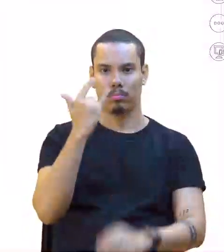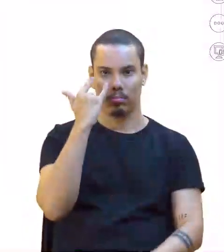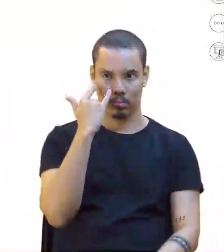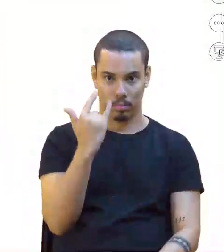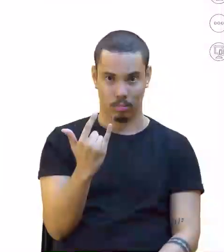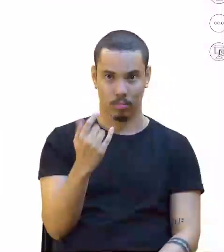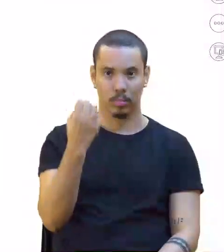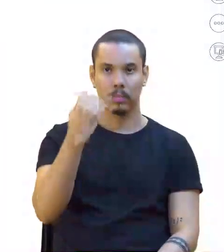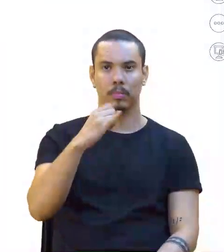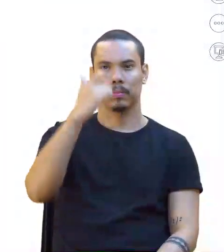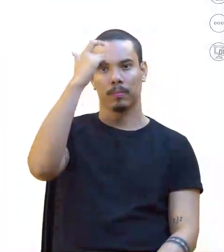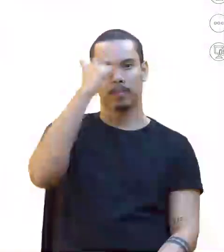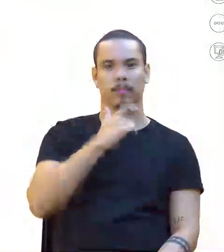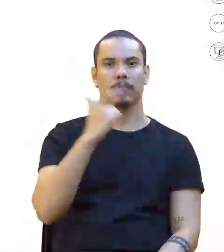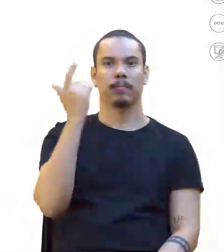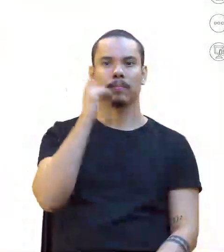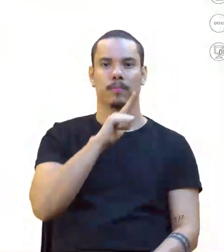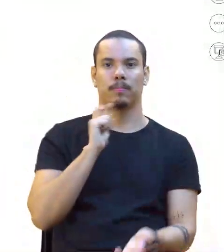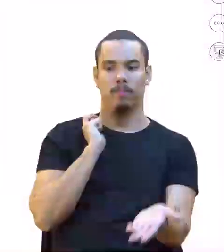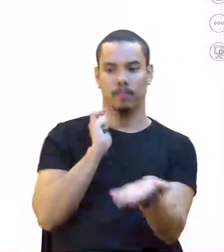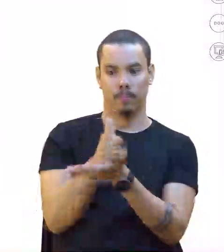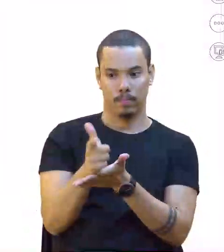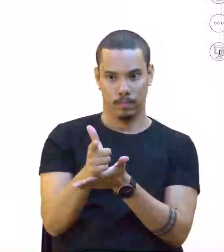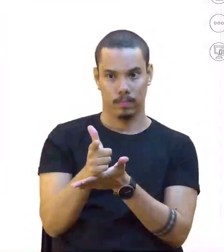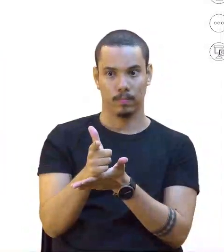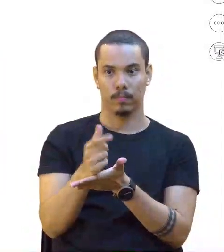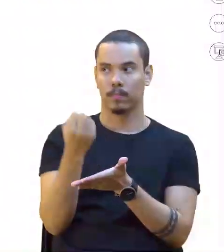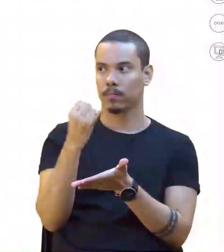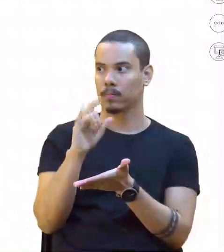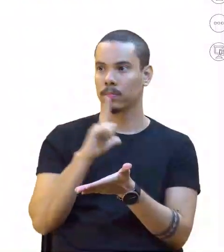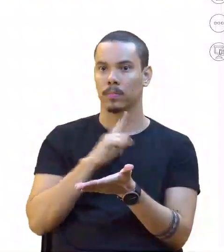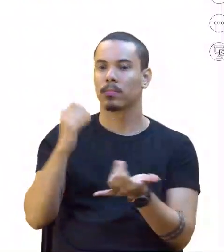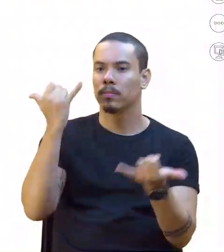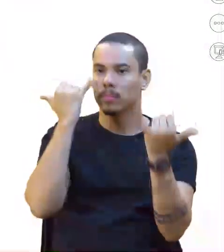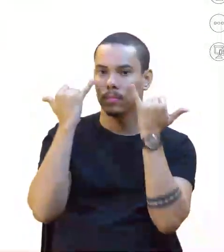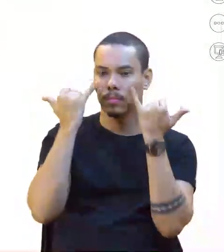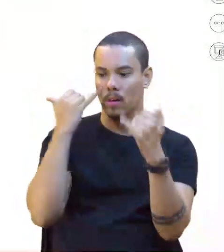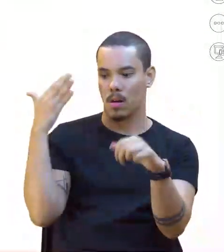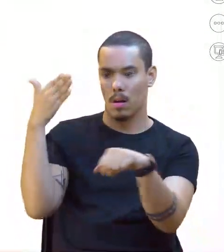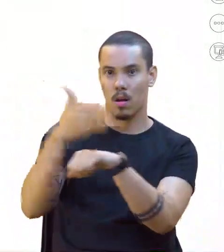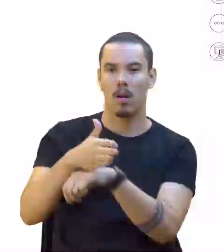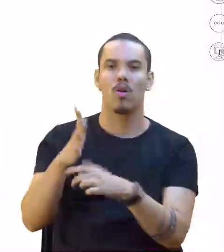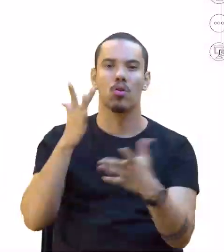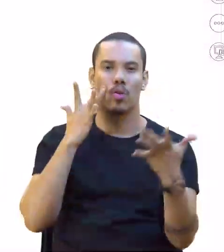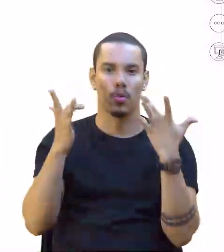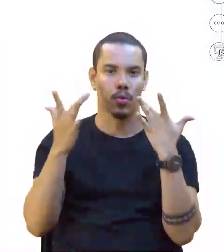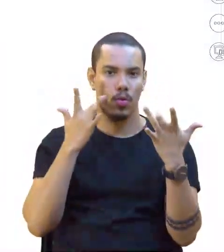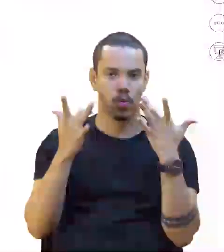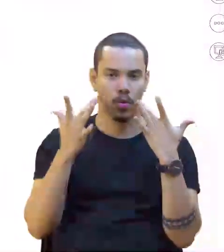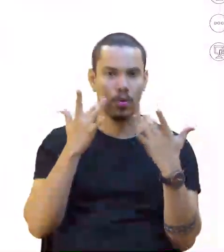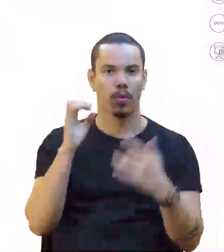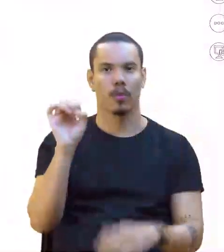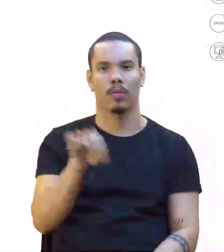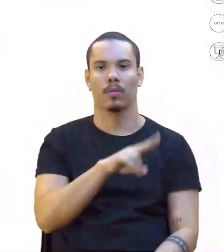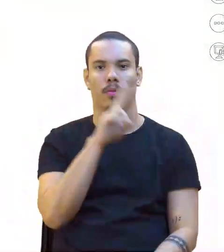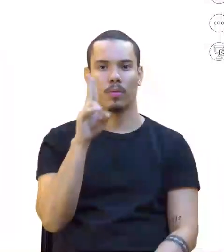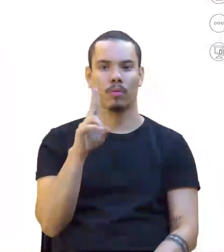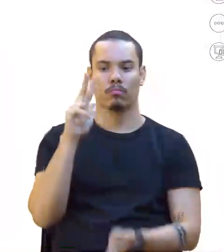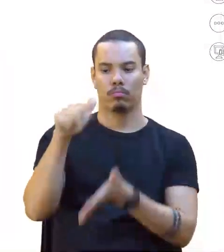eu consigo comprar, se eu consigo ter acesso a um teatro, a uma